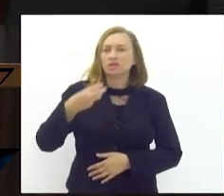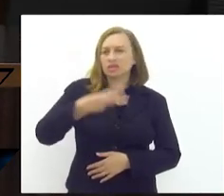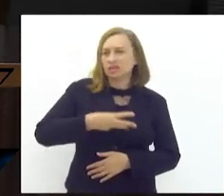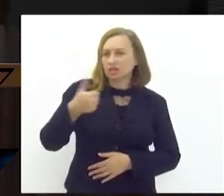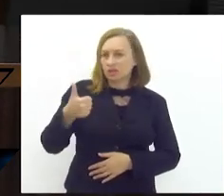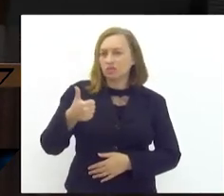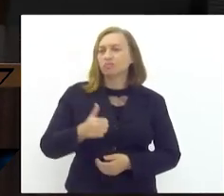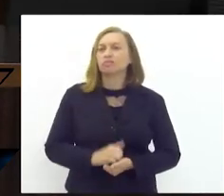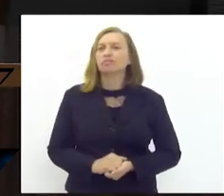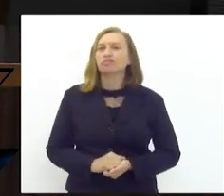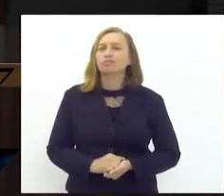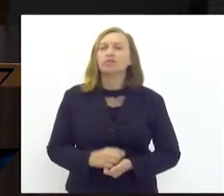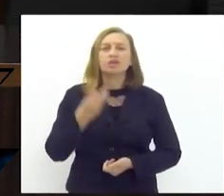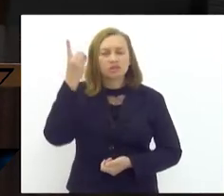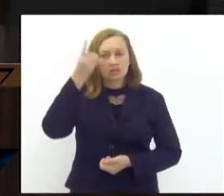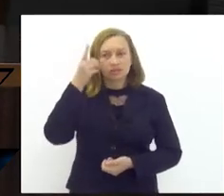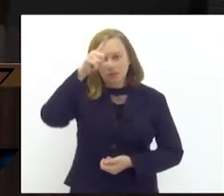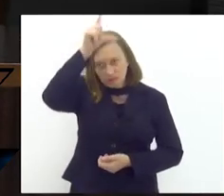deputado